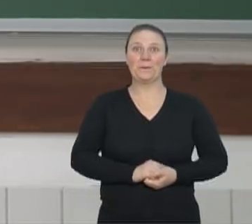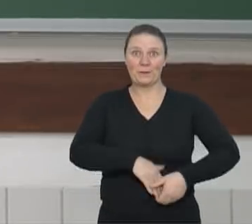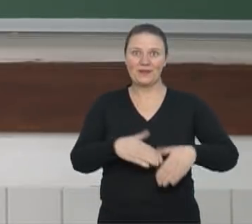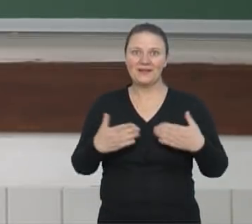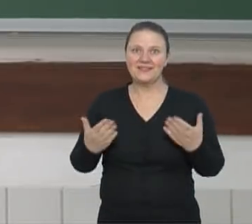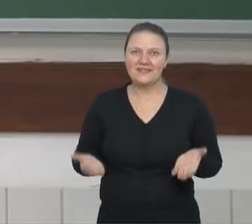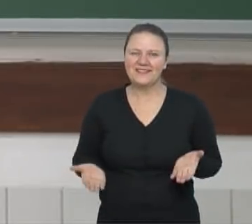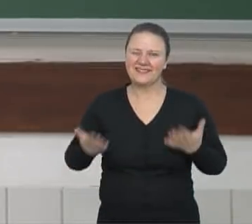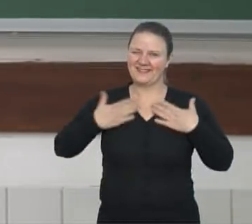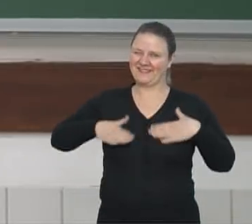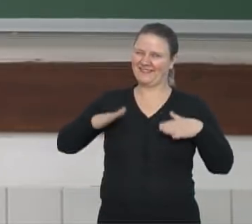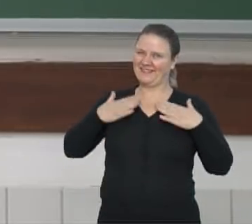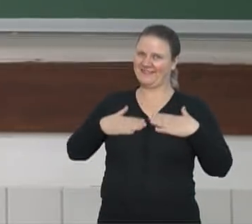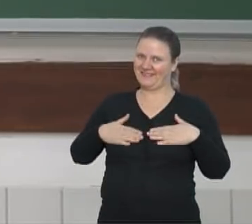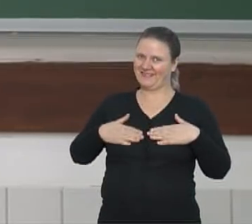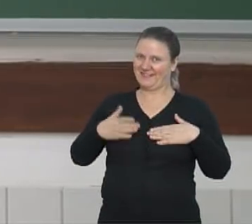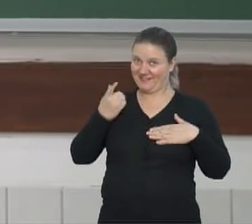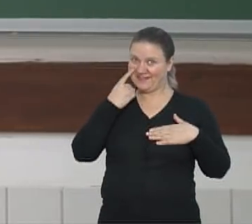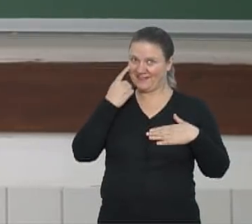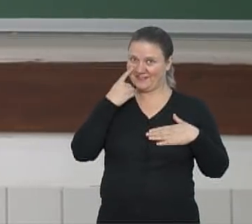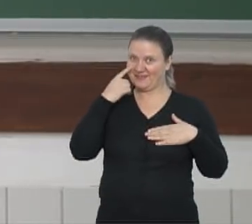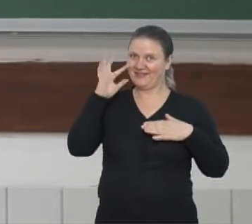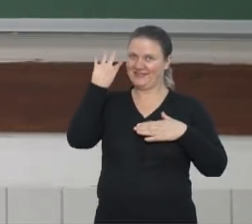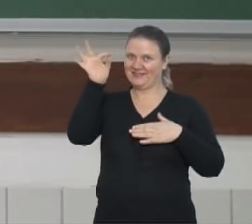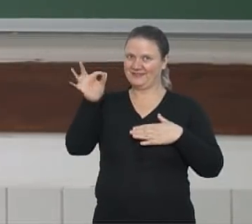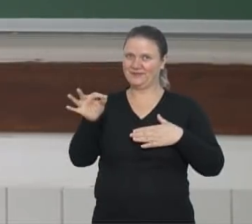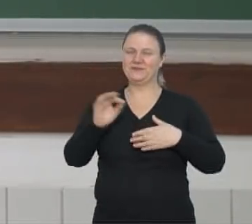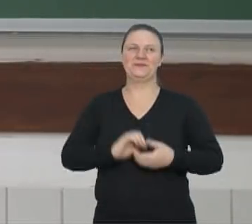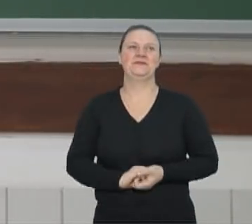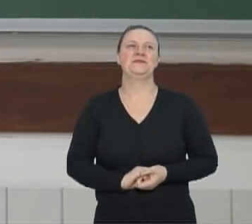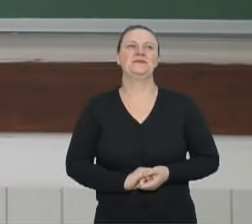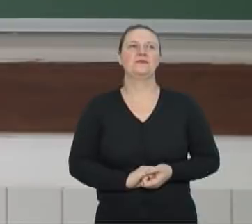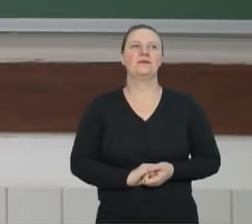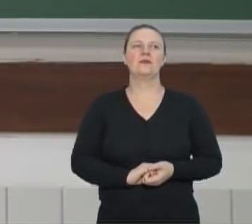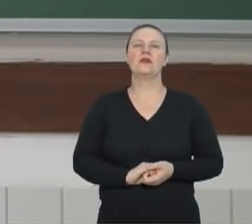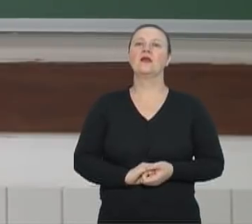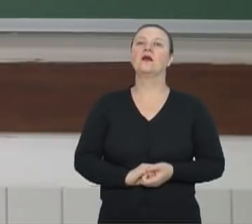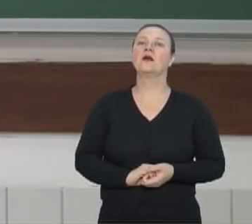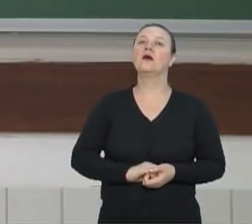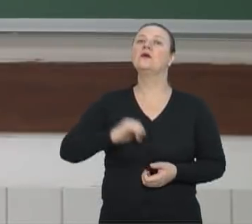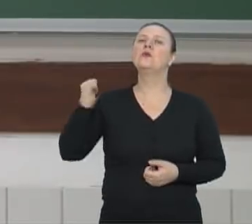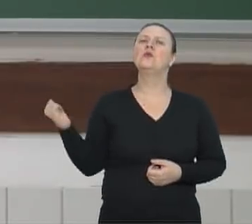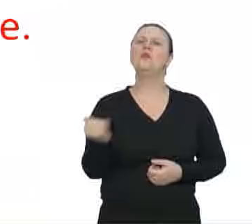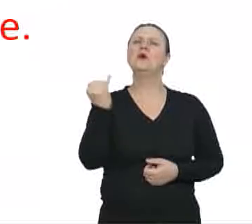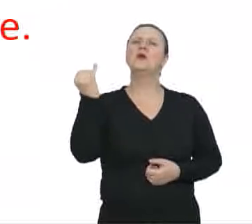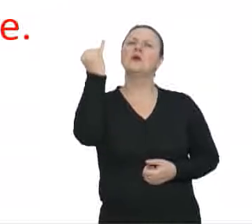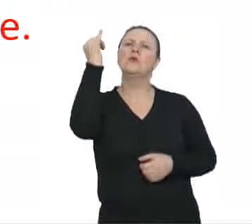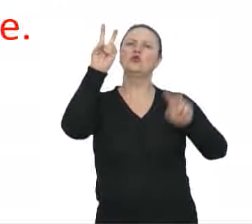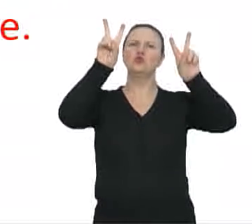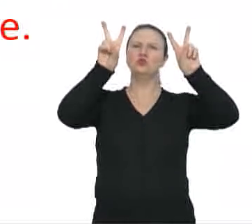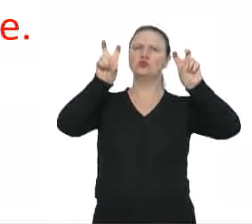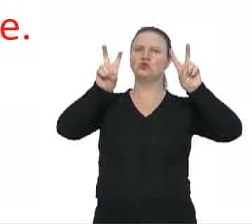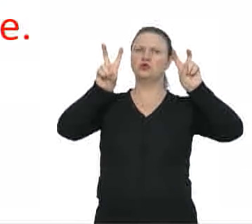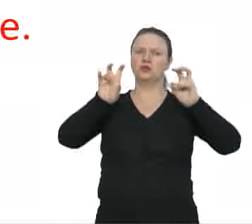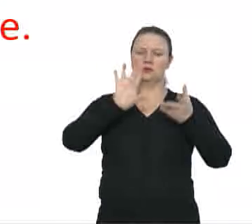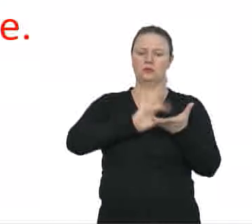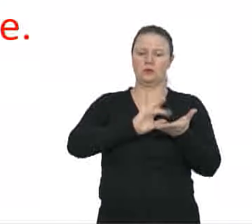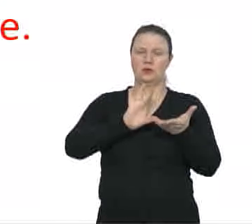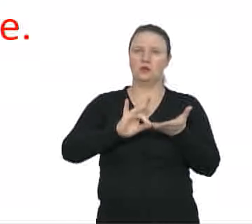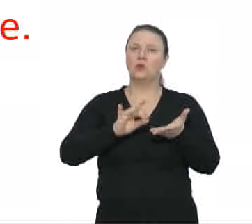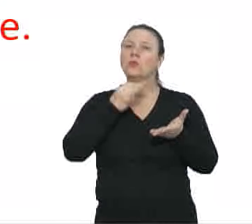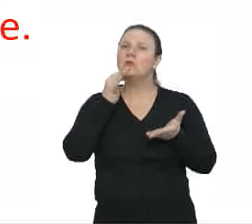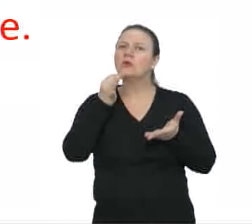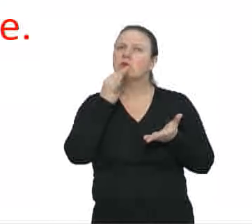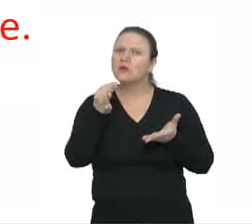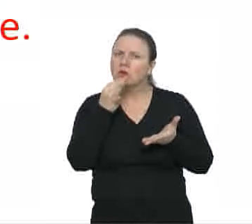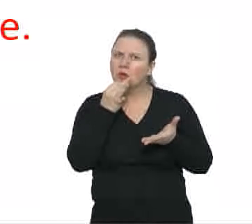Daí, pessoal, tranquilinhos? Vamos lá a correção? Muito bem. Qual a importância do título para um artigo de opinião? O